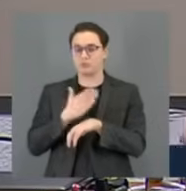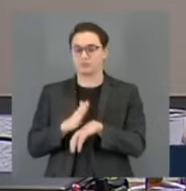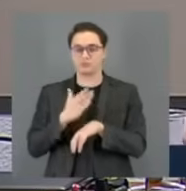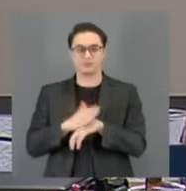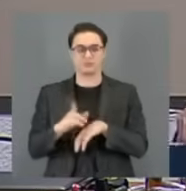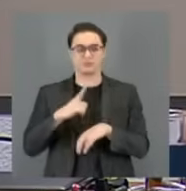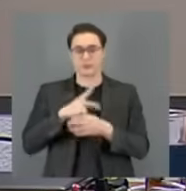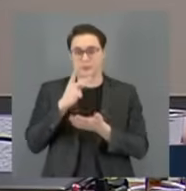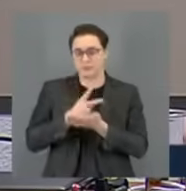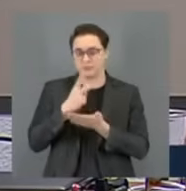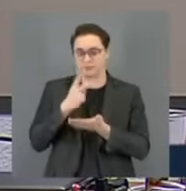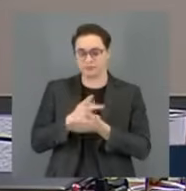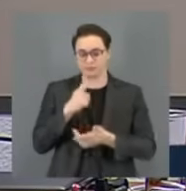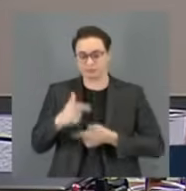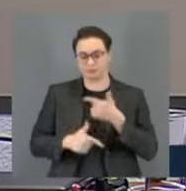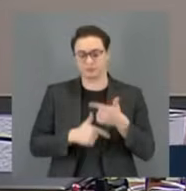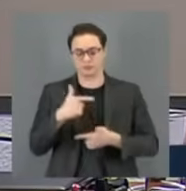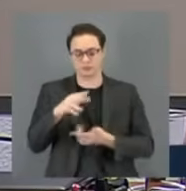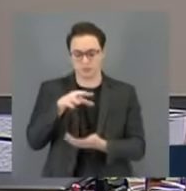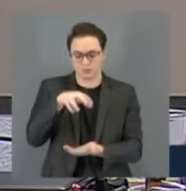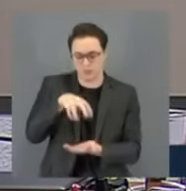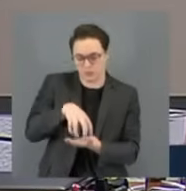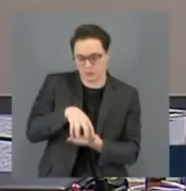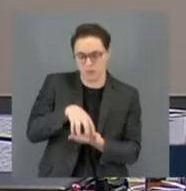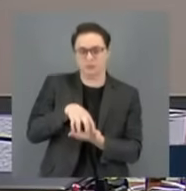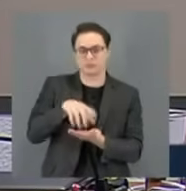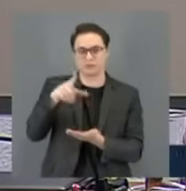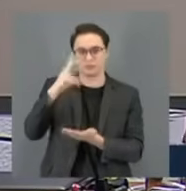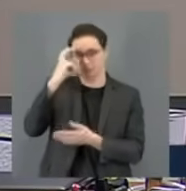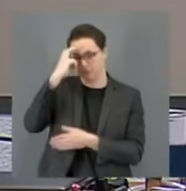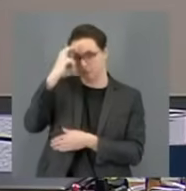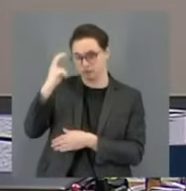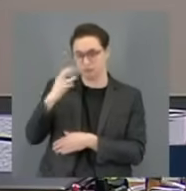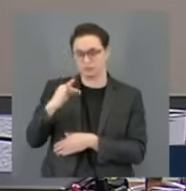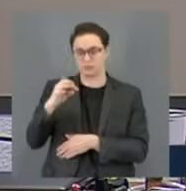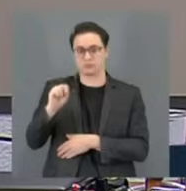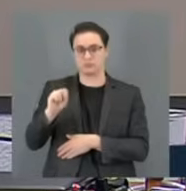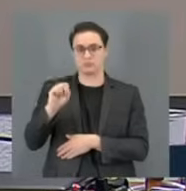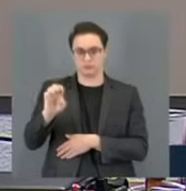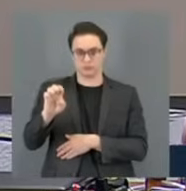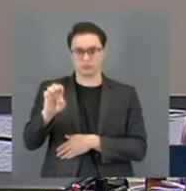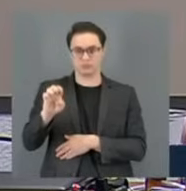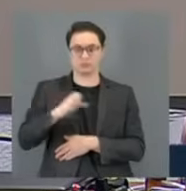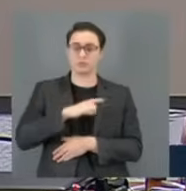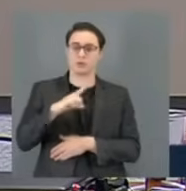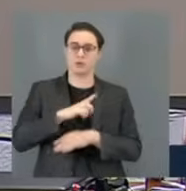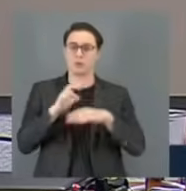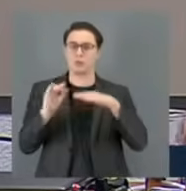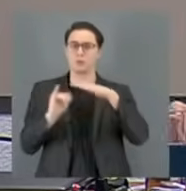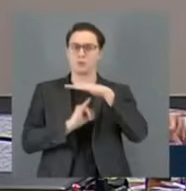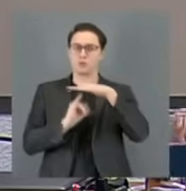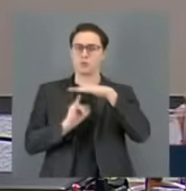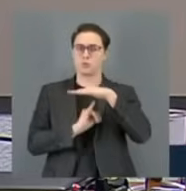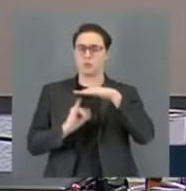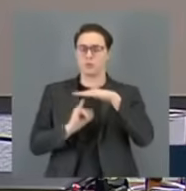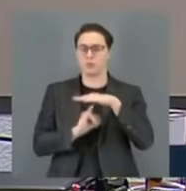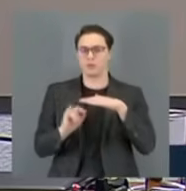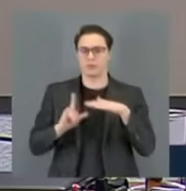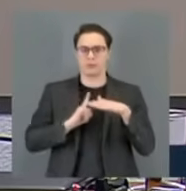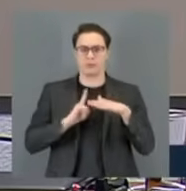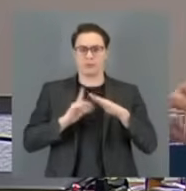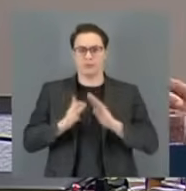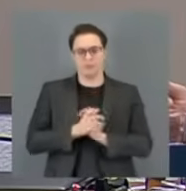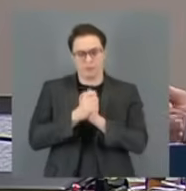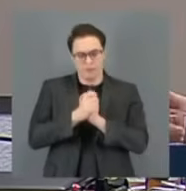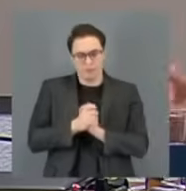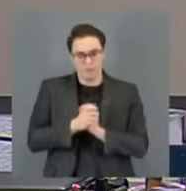mesmas atividades dos núcleos de inteligência do TSE, agora institucionalizado e com parceria,